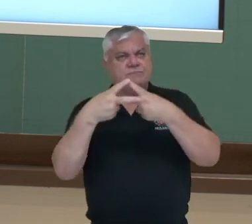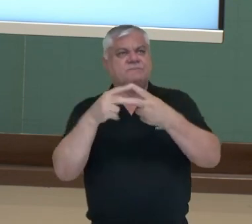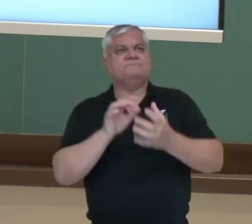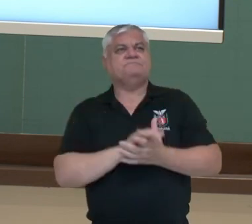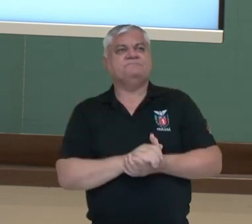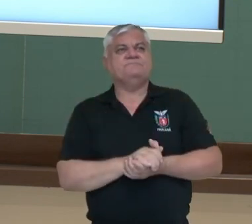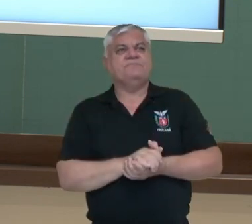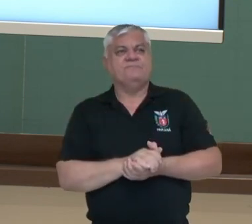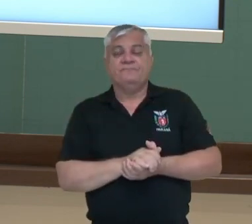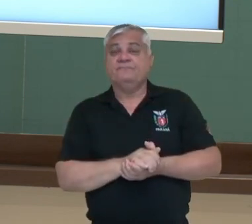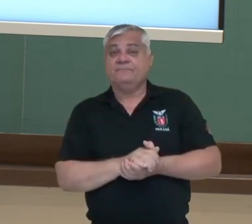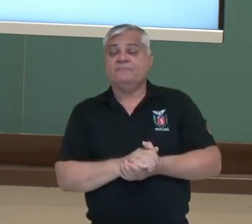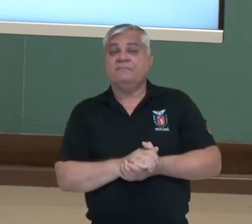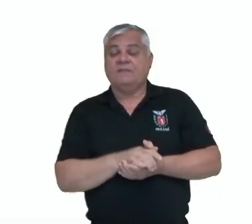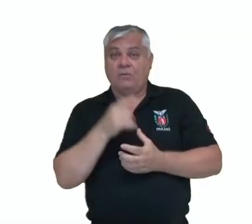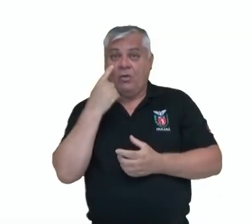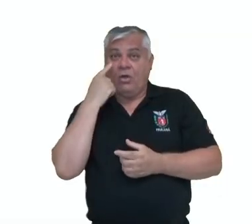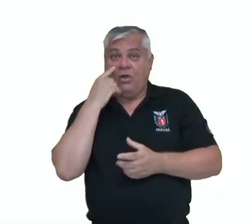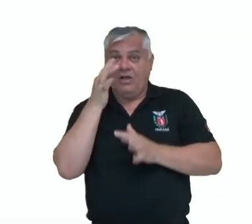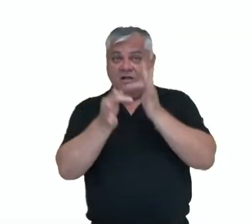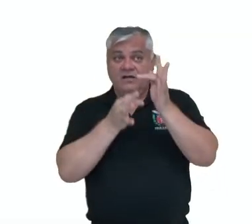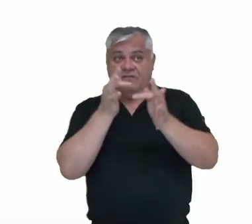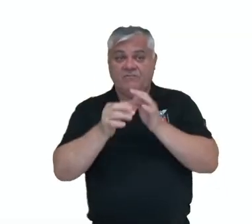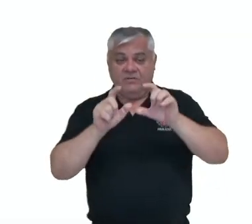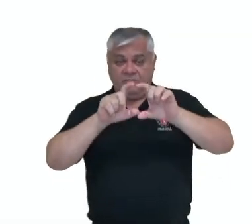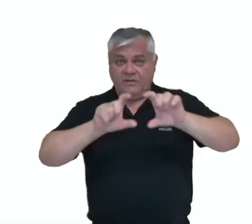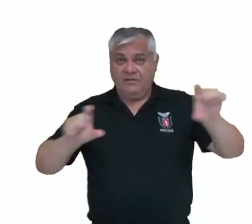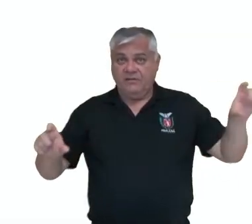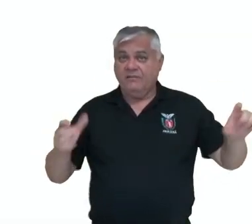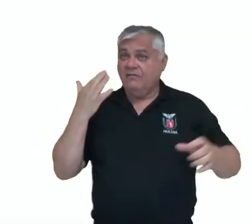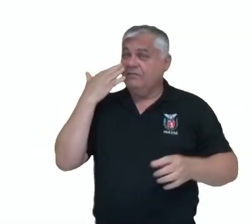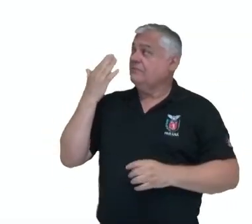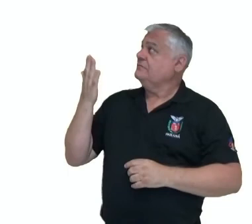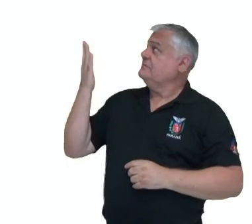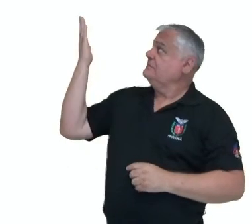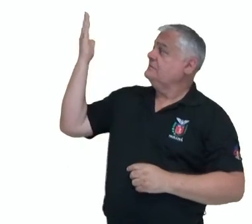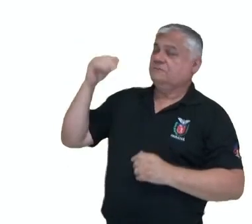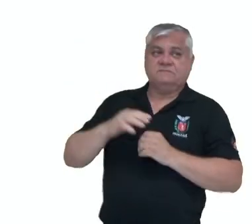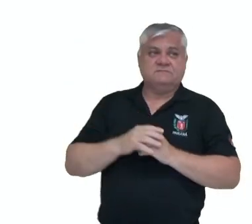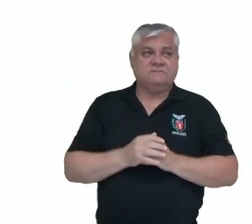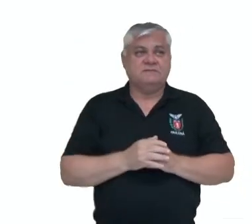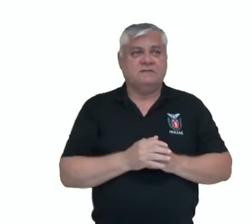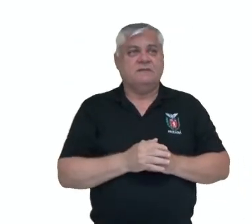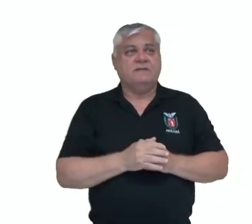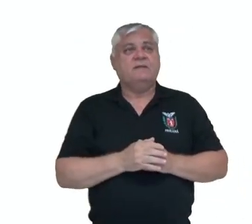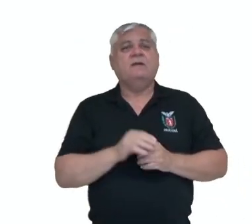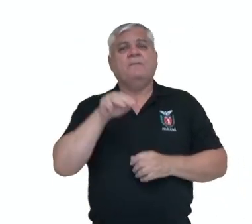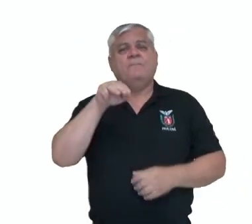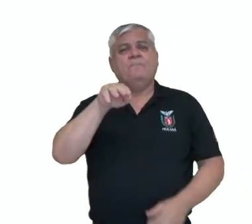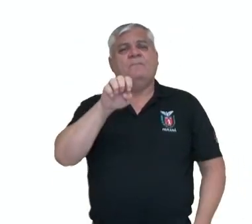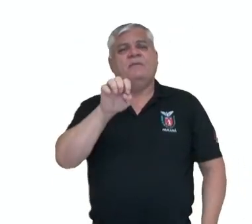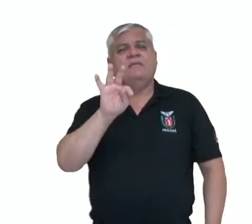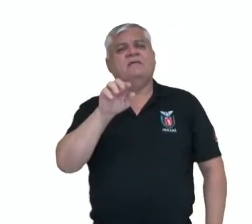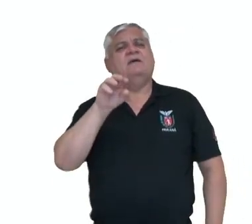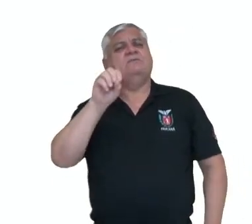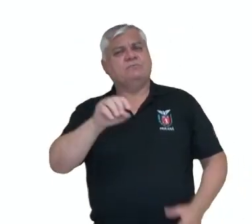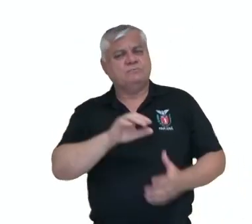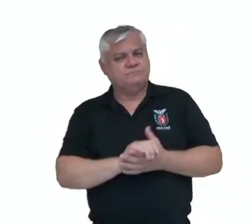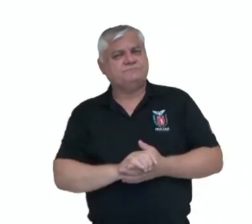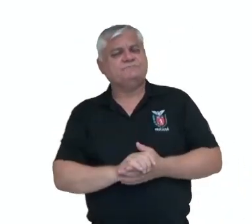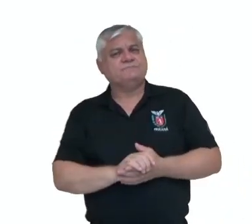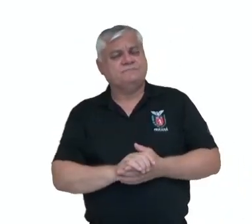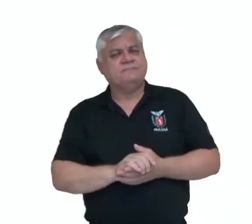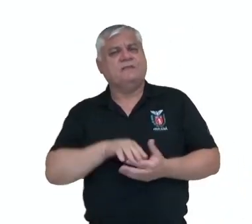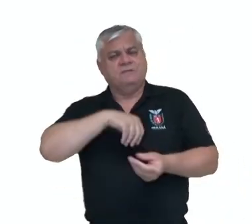Está aqui a equação química da reação de combustão do gás metano. Esse gasinho bastante interessante. Metano